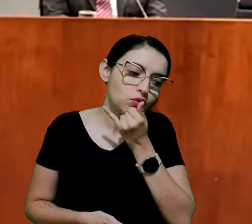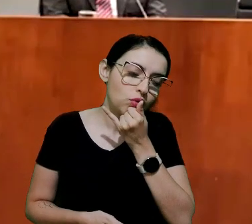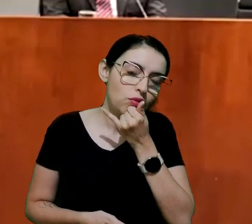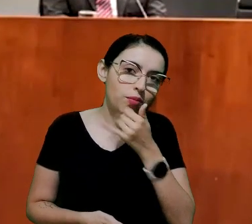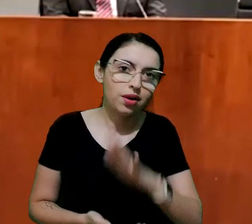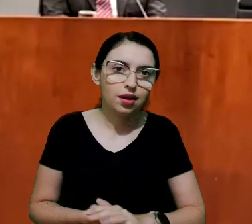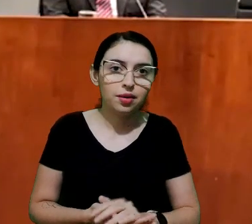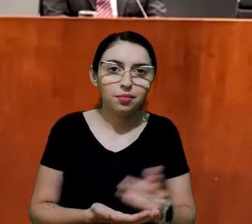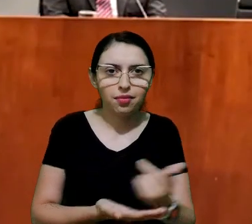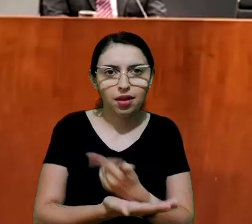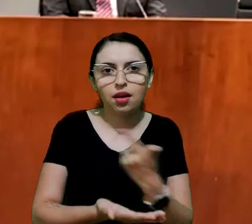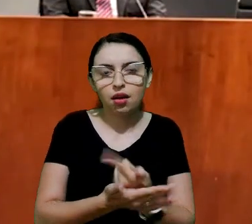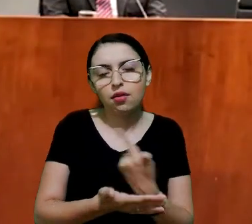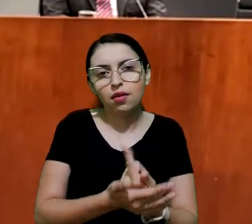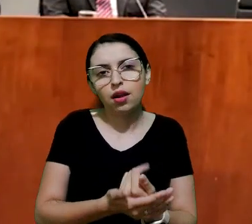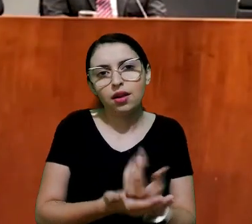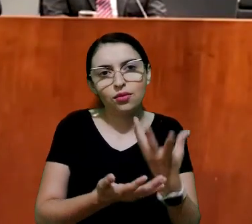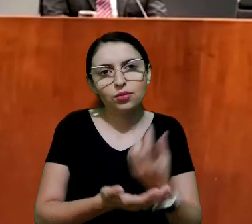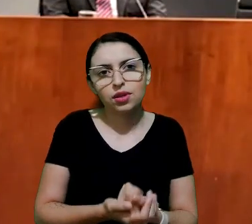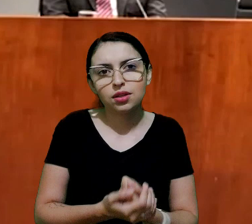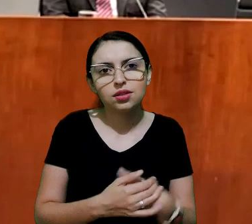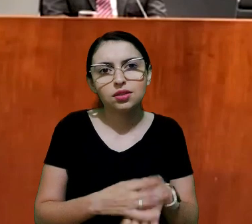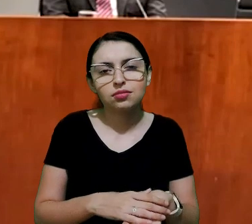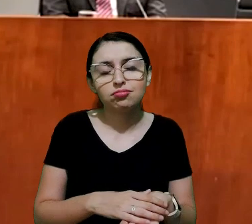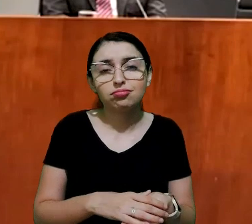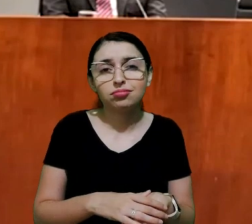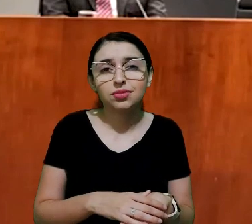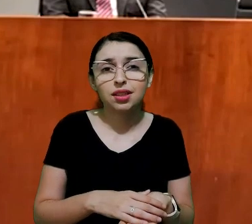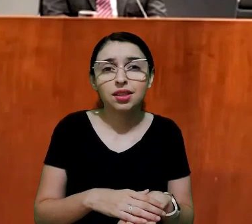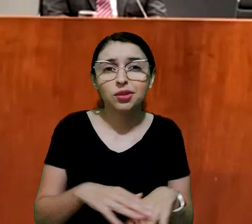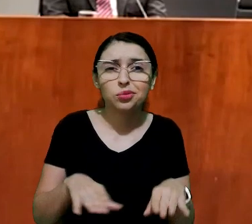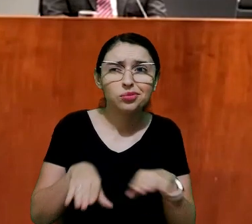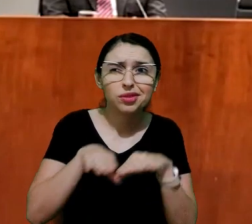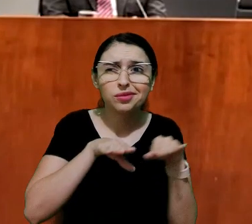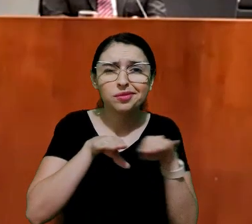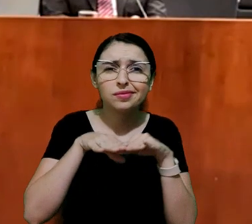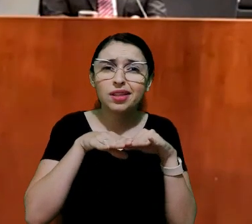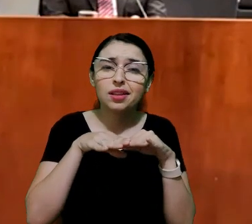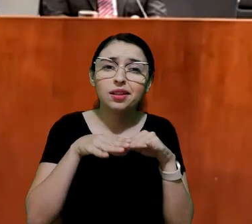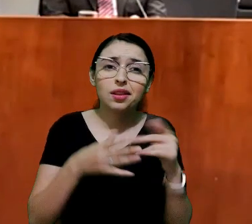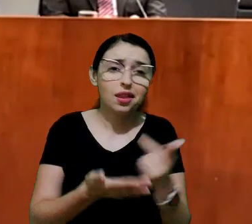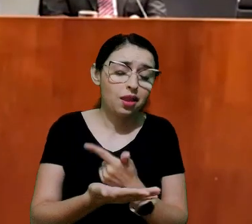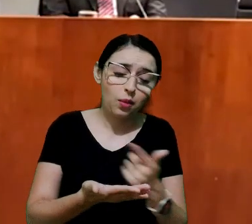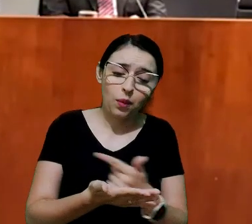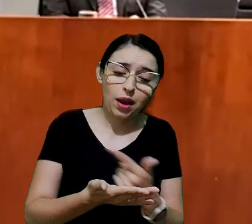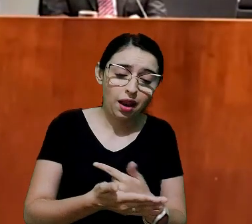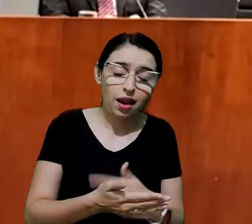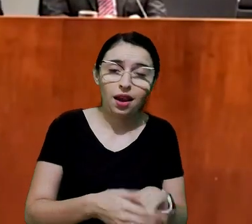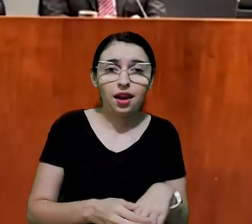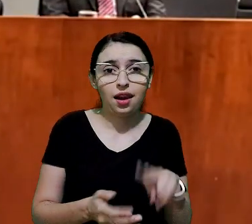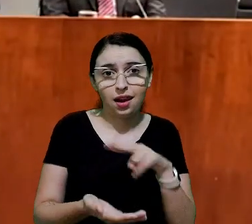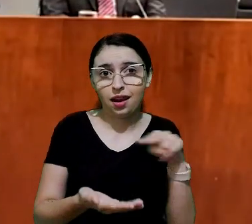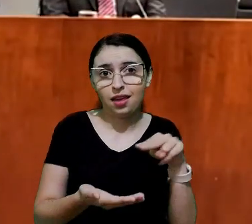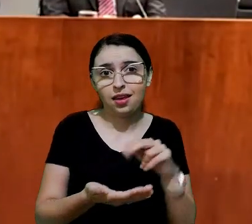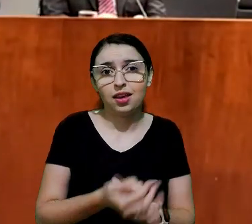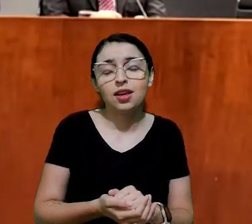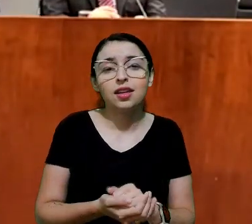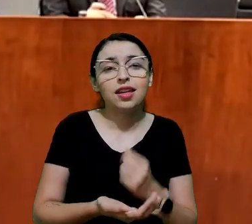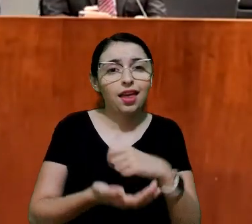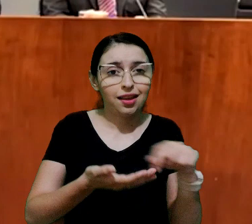pegar o livro, eu não sei por cargas, eu associei e não li os autores.